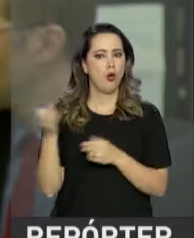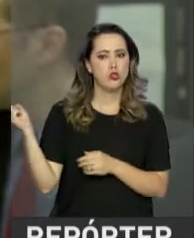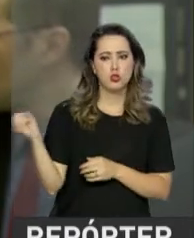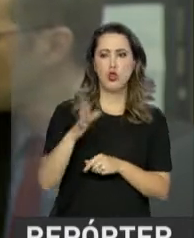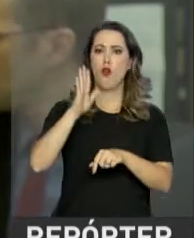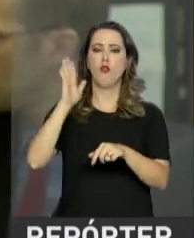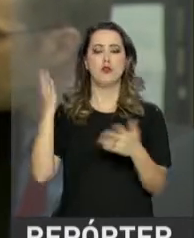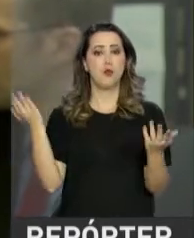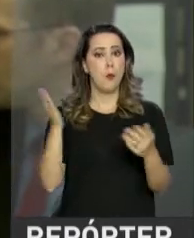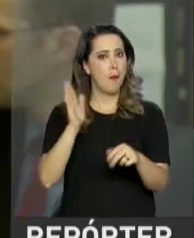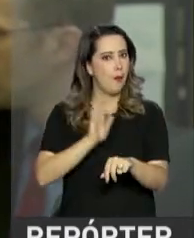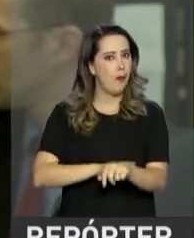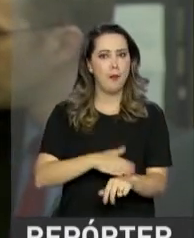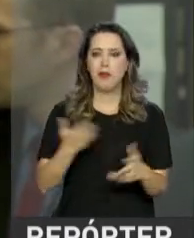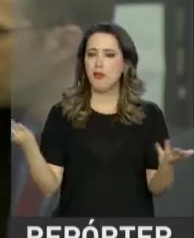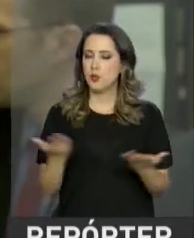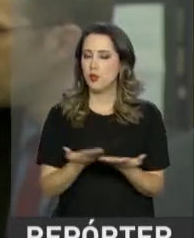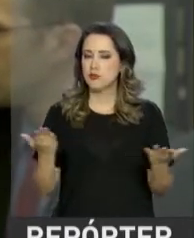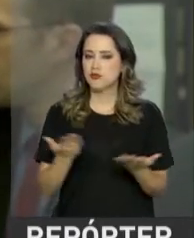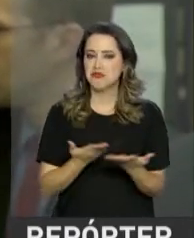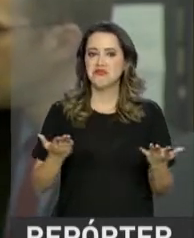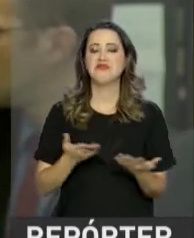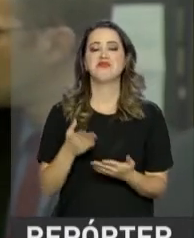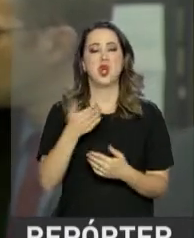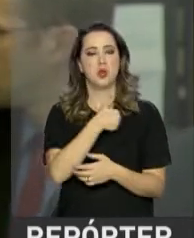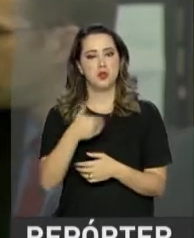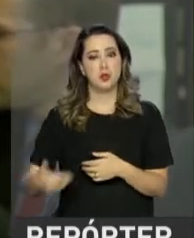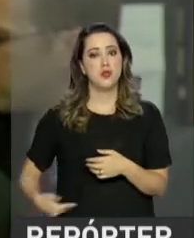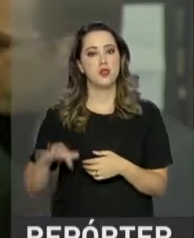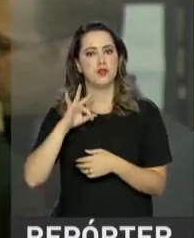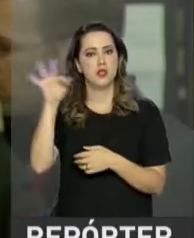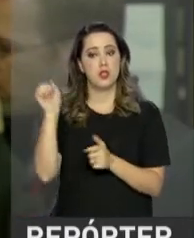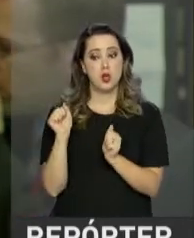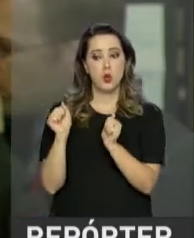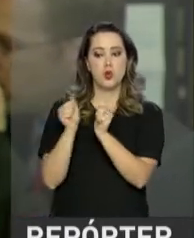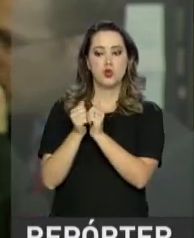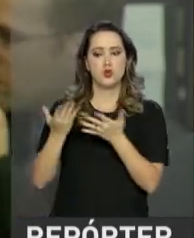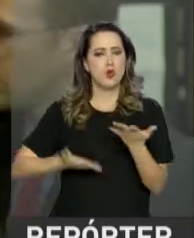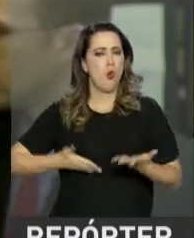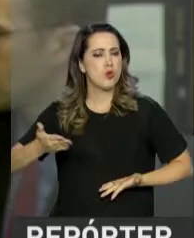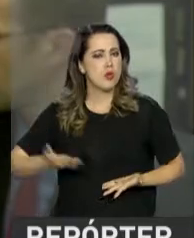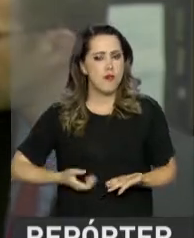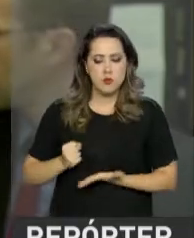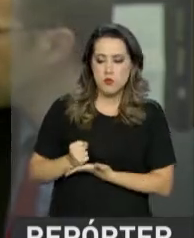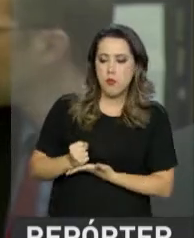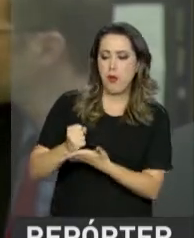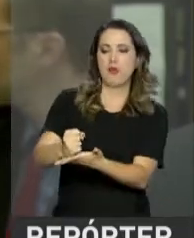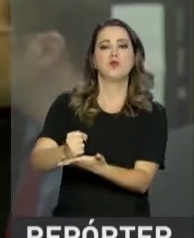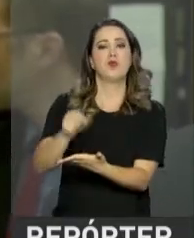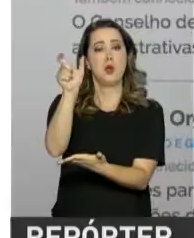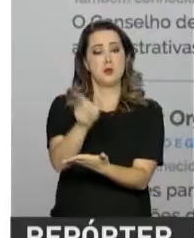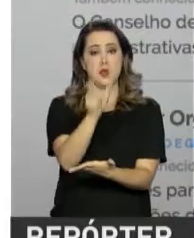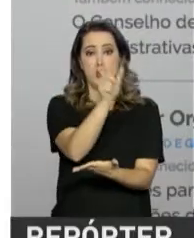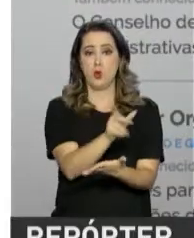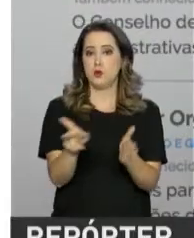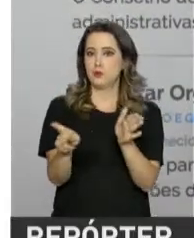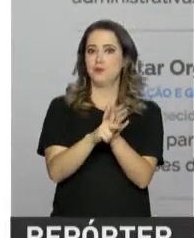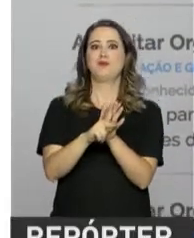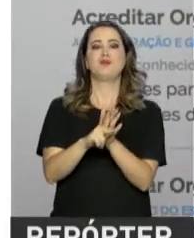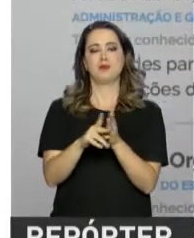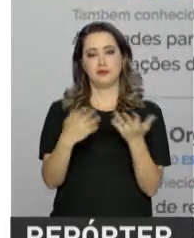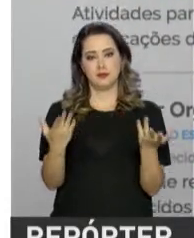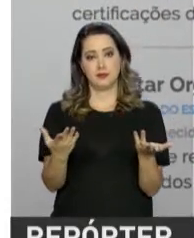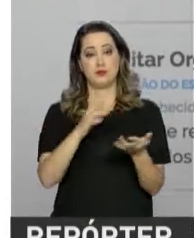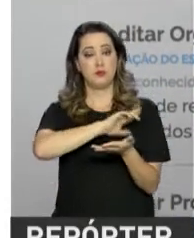administração pública primeiro porque conta coloca o governo federal e os serviços públicos em contato direto com o cidadão são vários